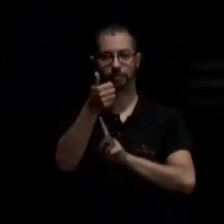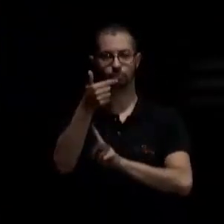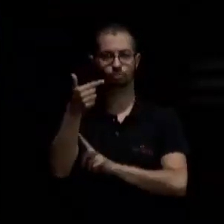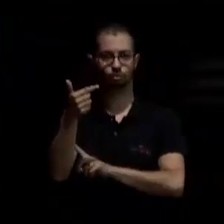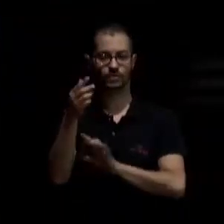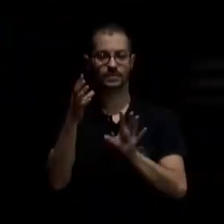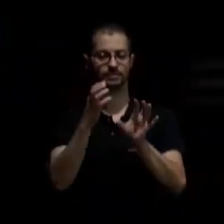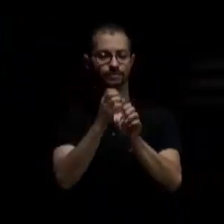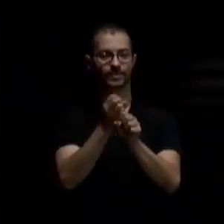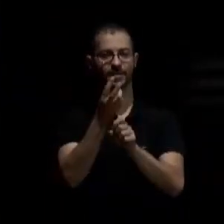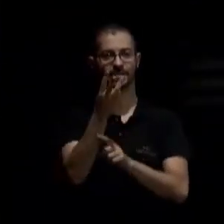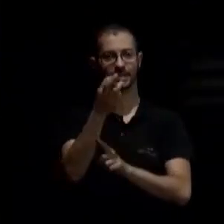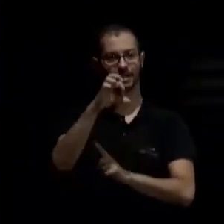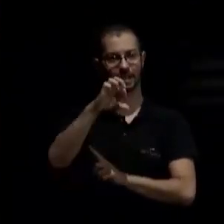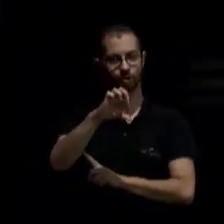39.